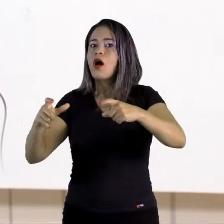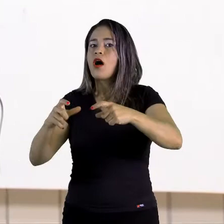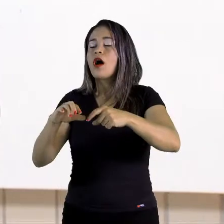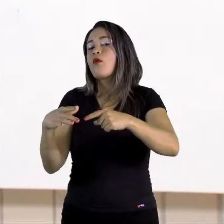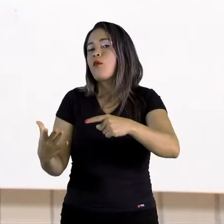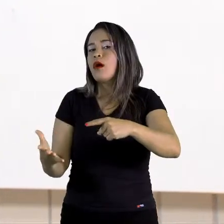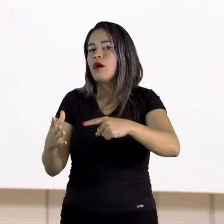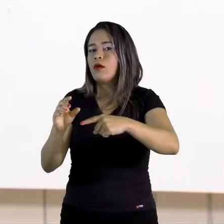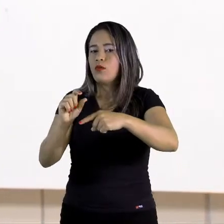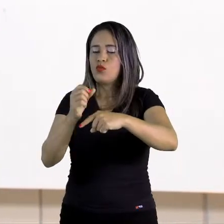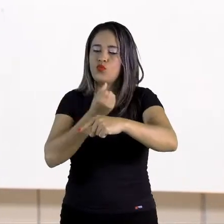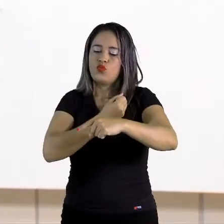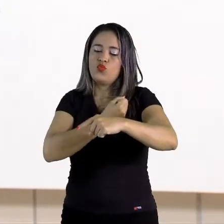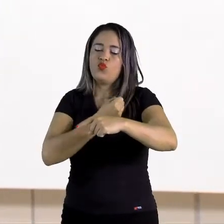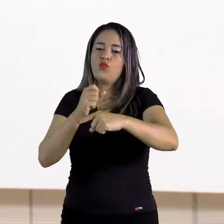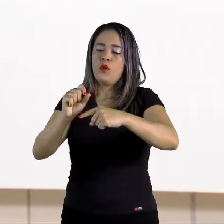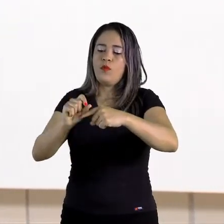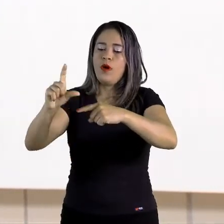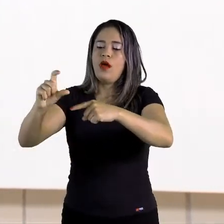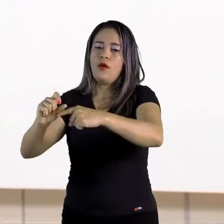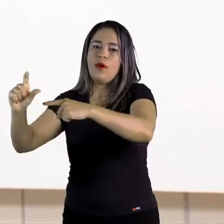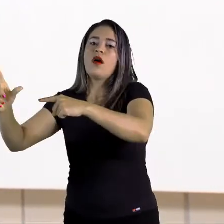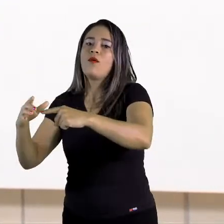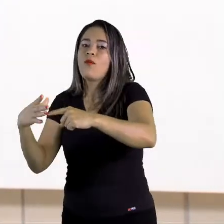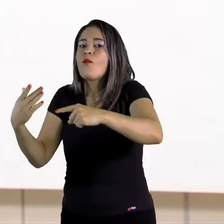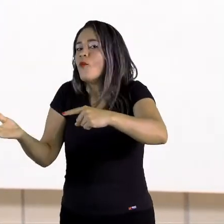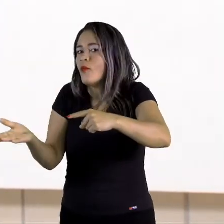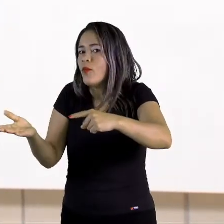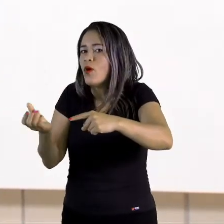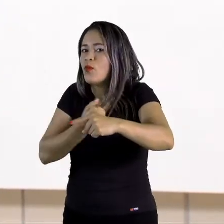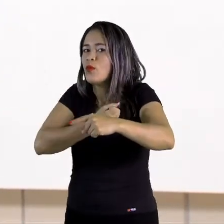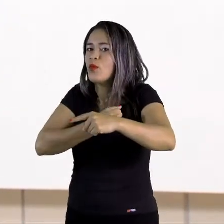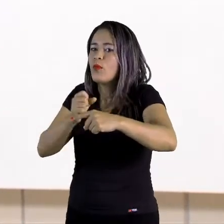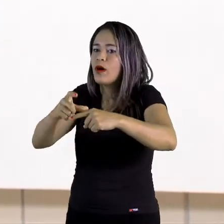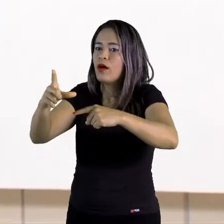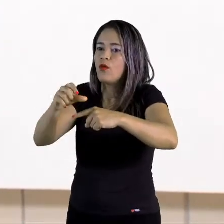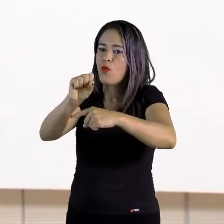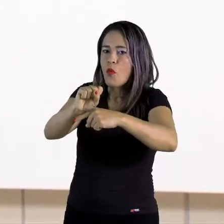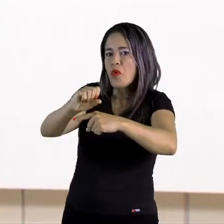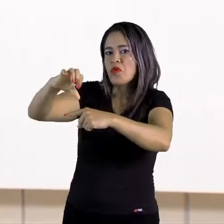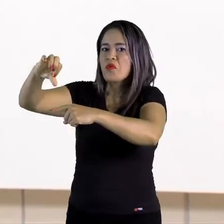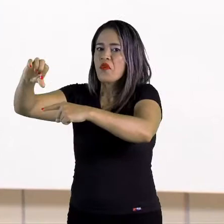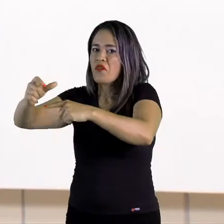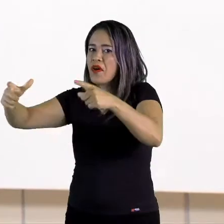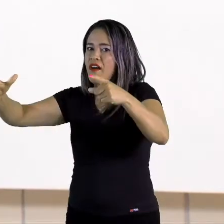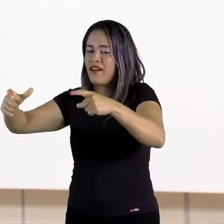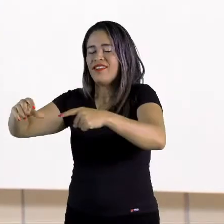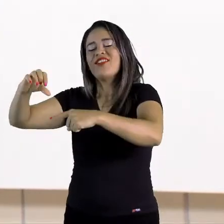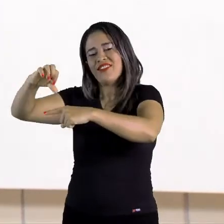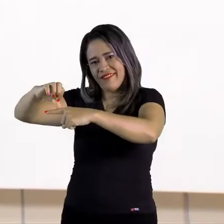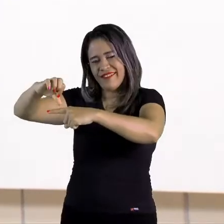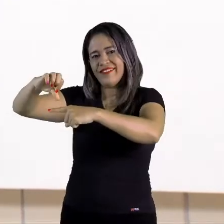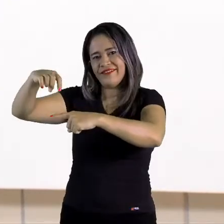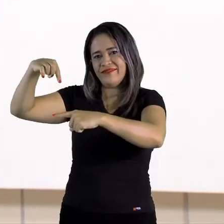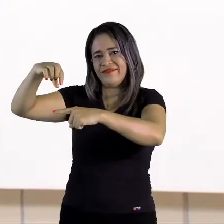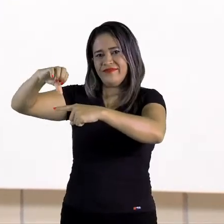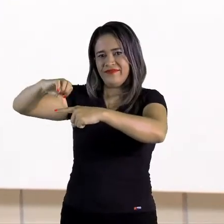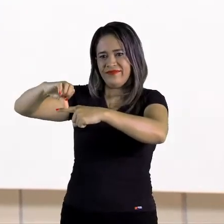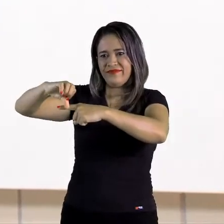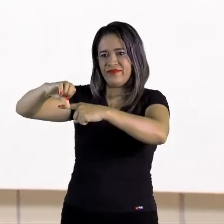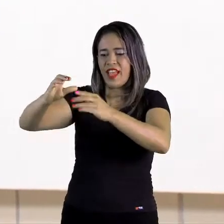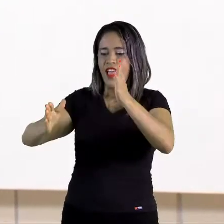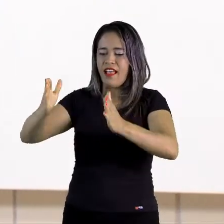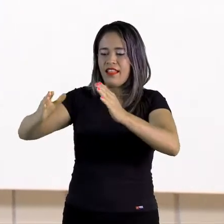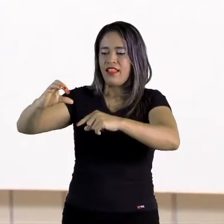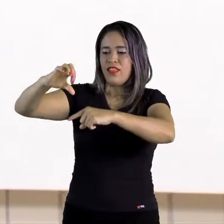maior em onde? No numerador. Quem é o número maior? O 8 ou o 9? O 9. Então, entre